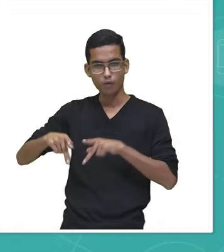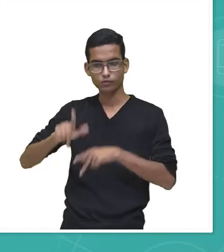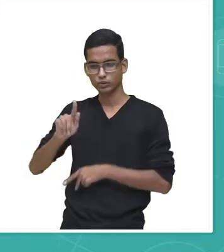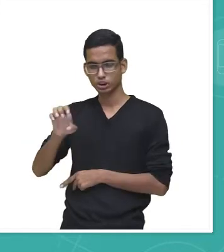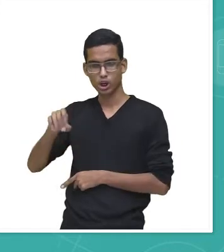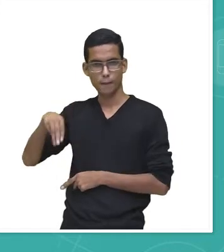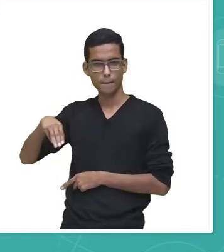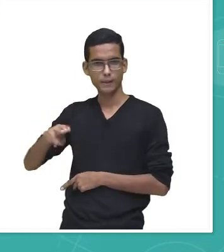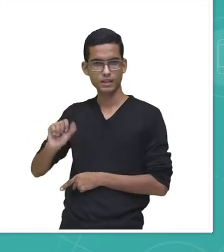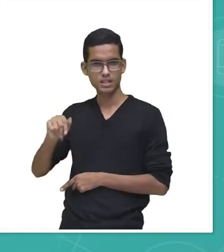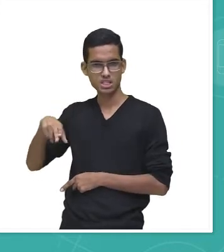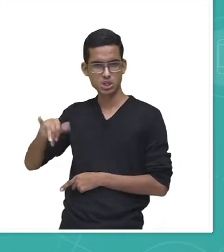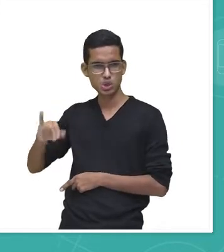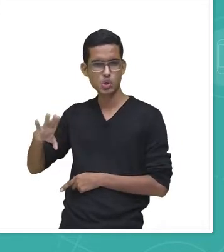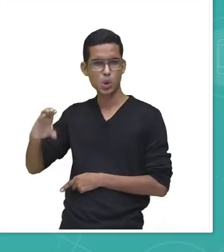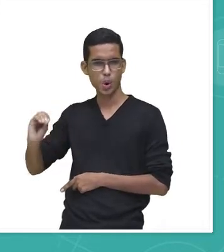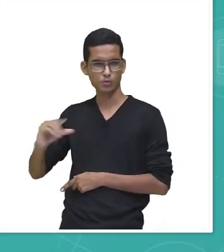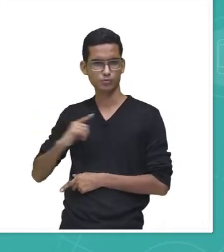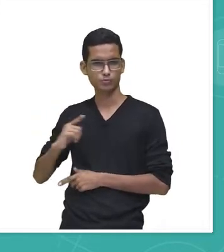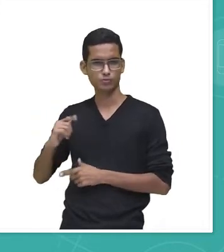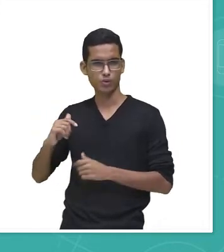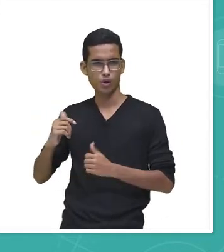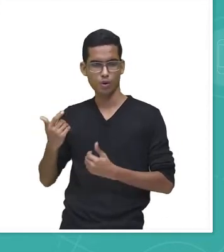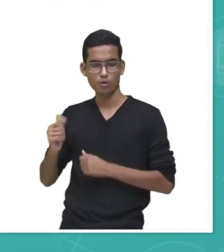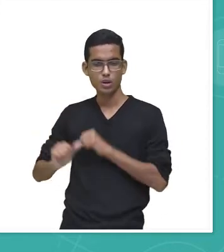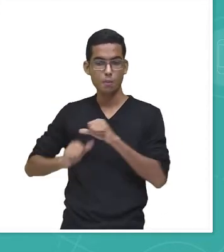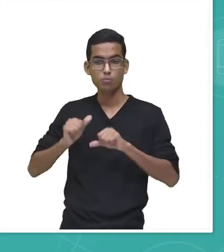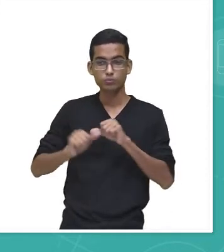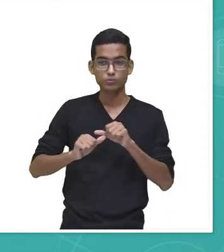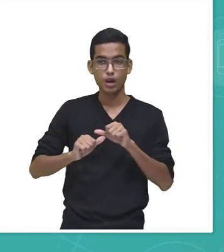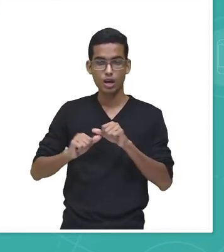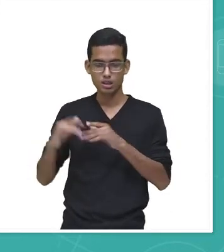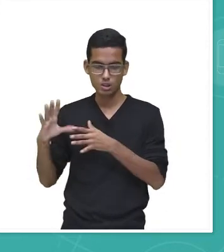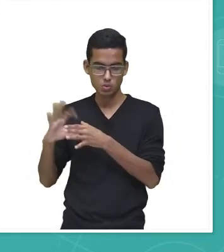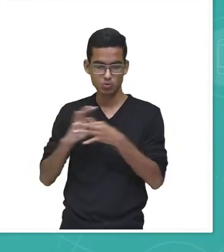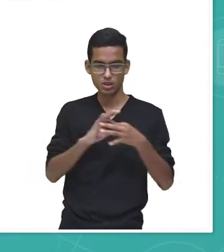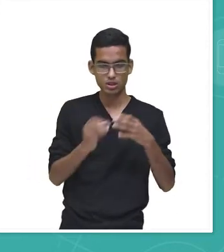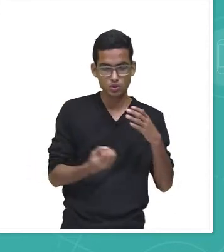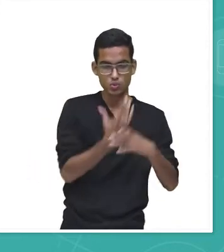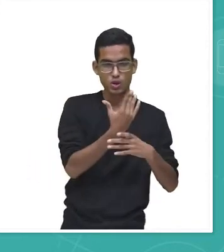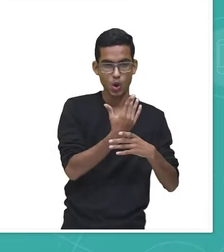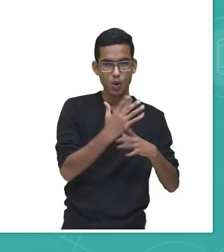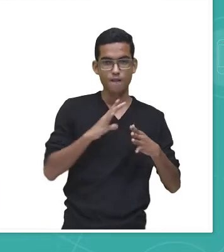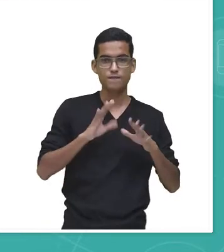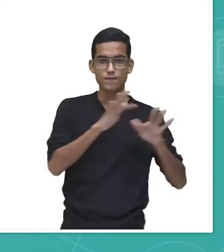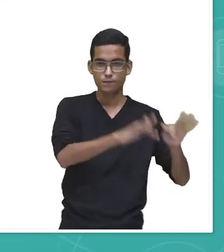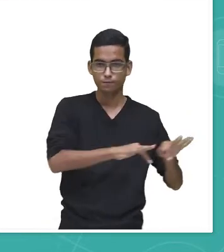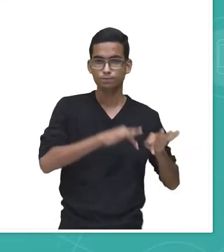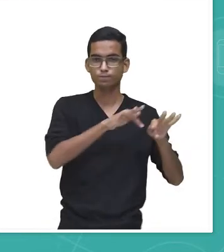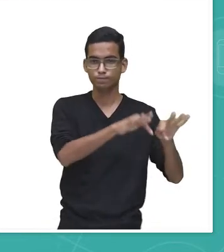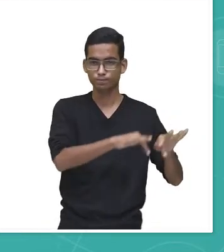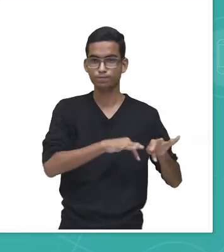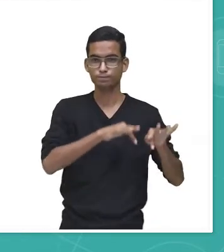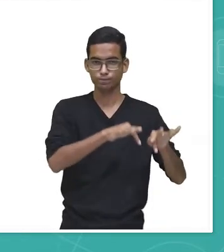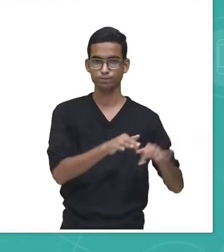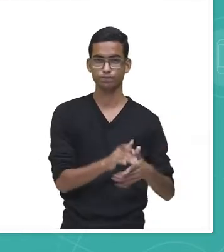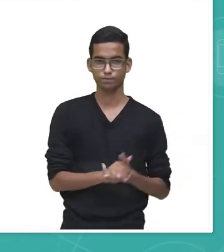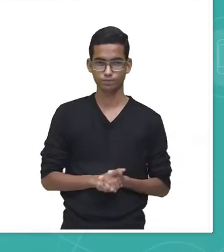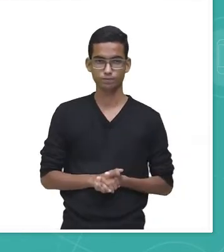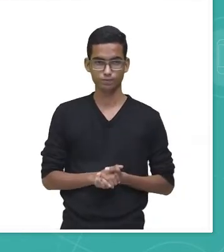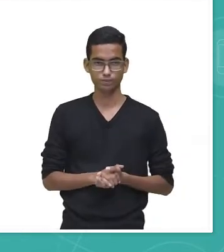Romano, vão trazer para esse contexto feudal. Então, essa ideia de ruralização, ela é uma herança